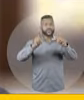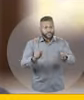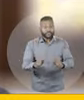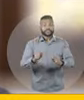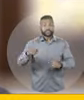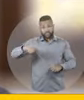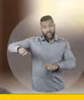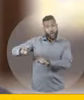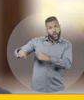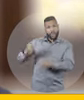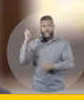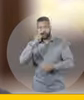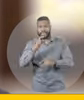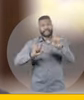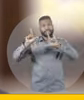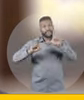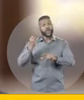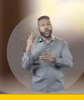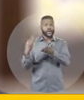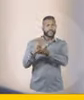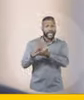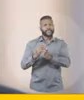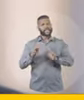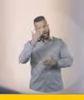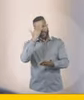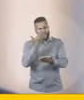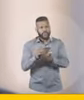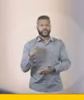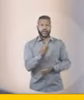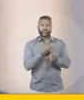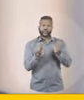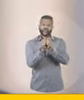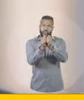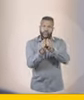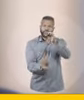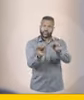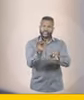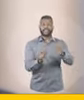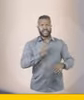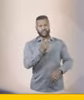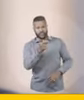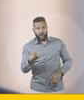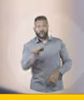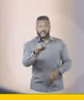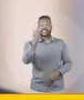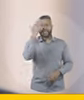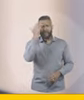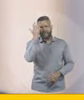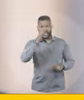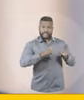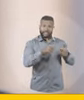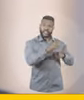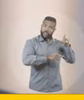todos. Eles nos atacam com mentiras na TV e no WhatsApp. Eu tenho fé que juntos venceremos as injustiças. Você sabe que não